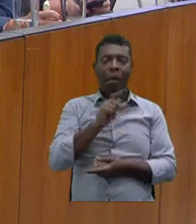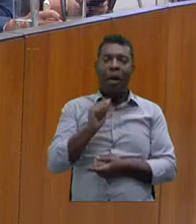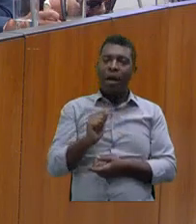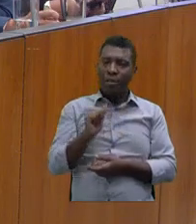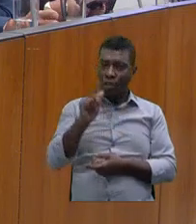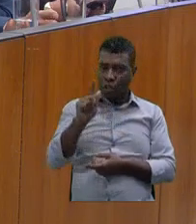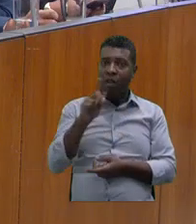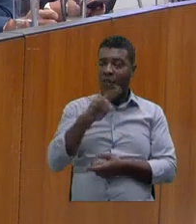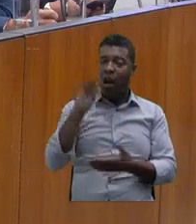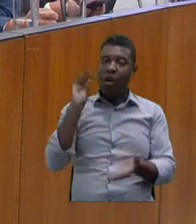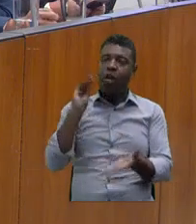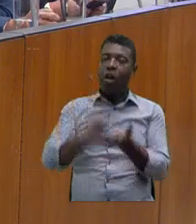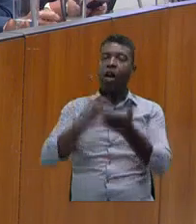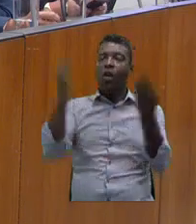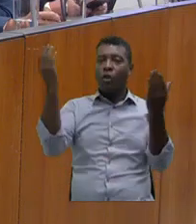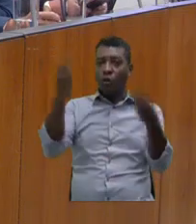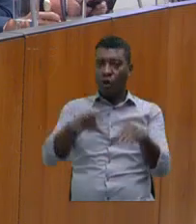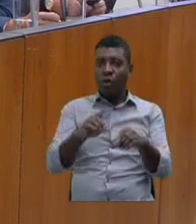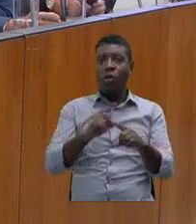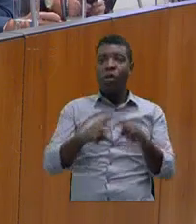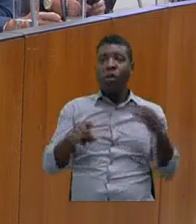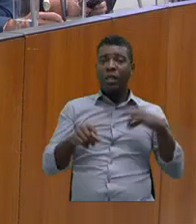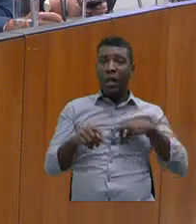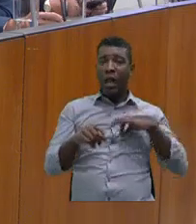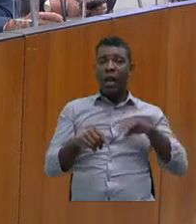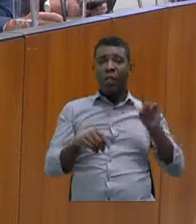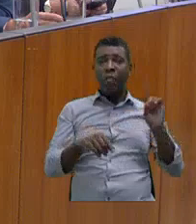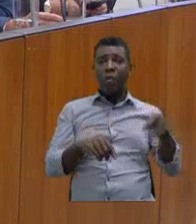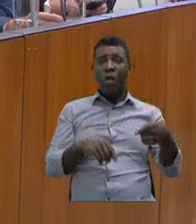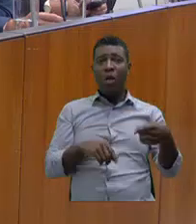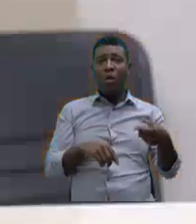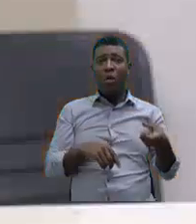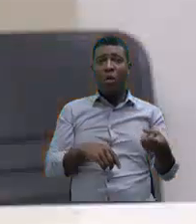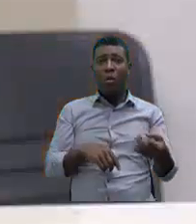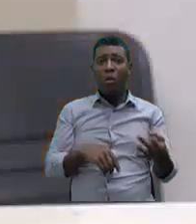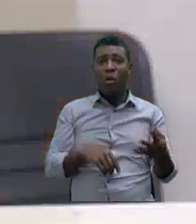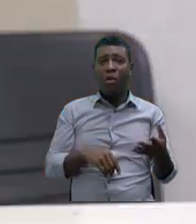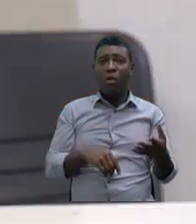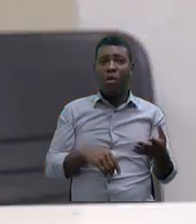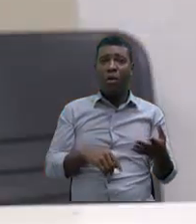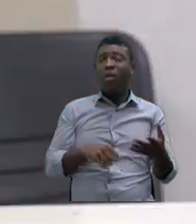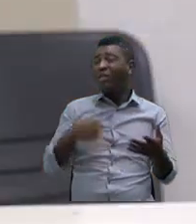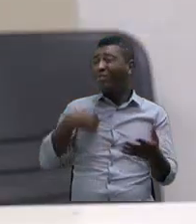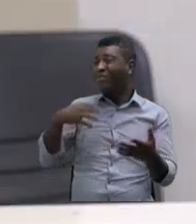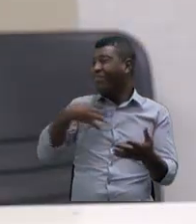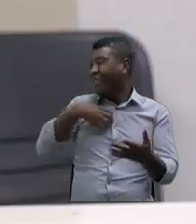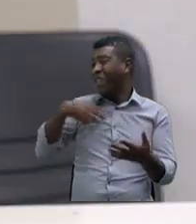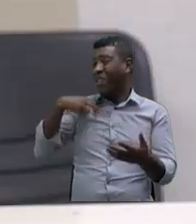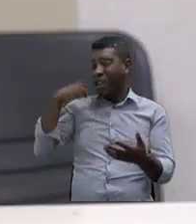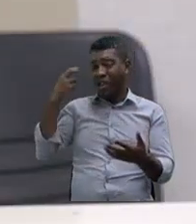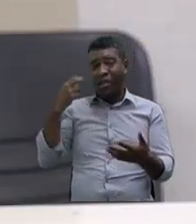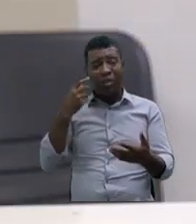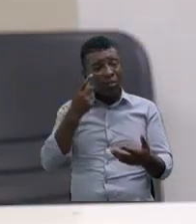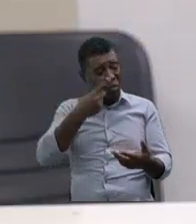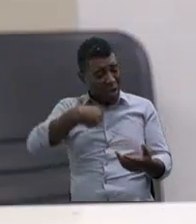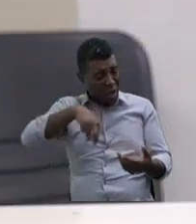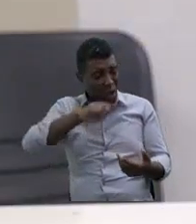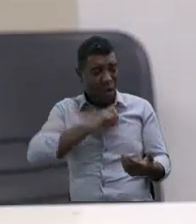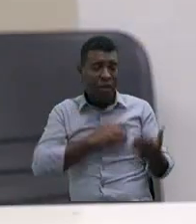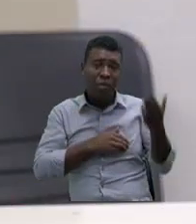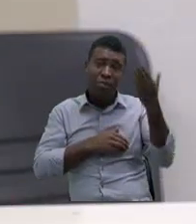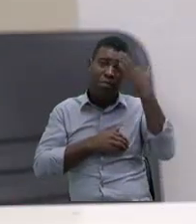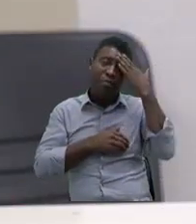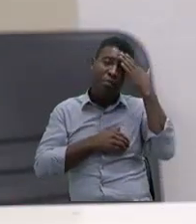senhor não disse, mas o salário é mil e poucos reais. Fiquei com vergonha, né? De falar. O salário, nós sabemos disso, o salário é, né?